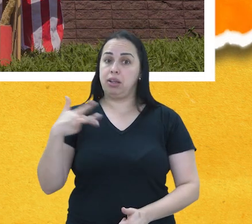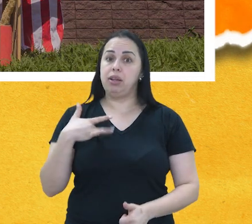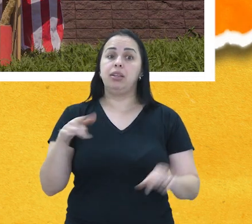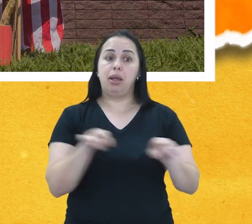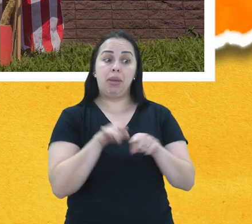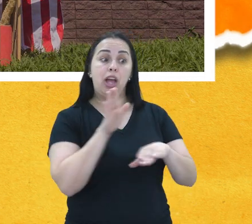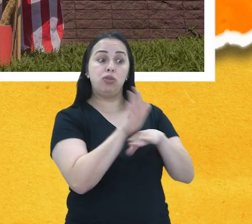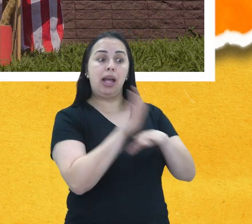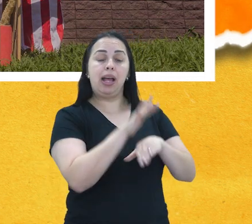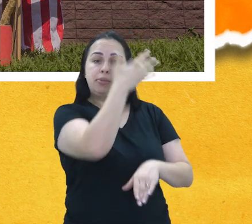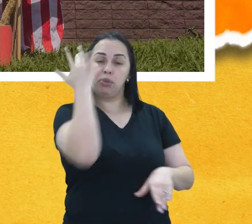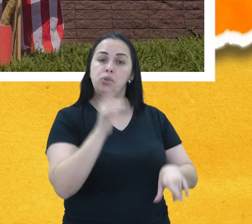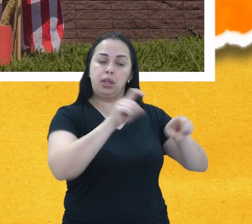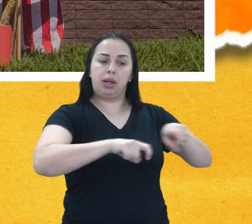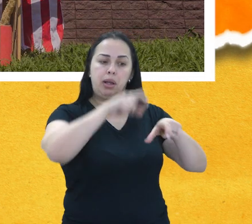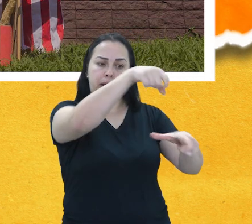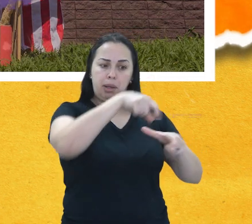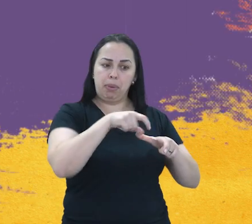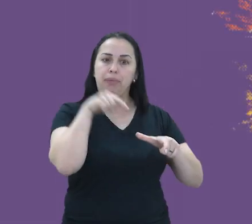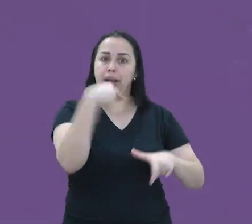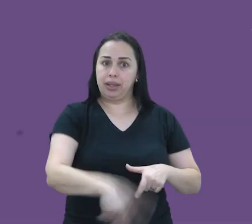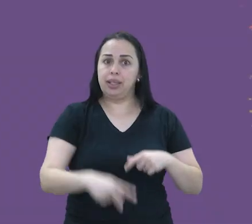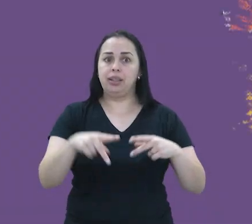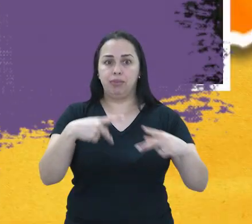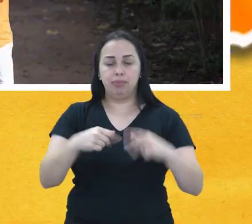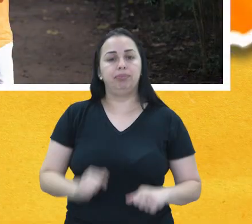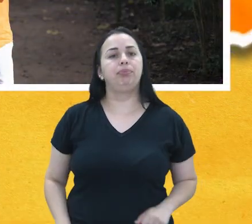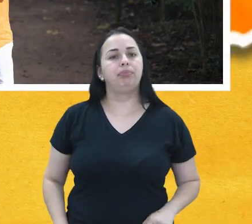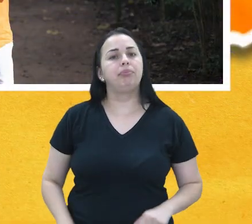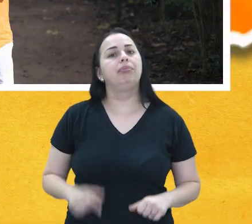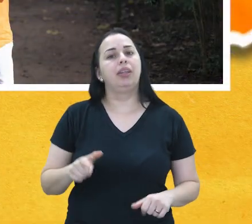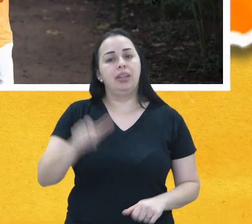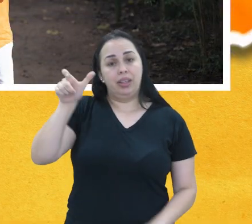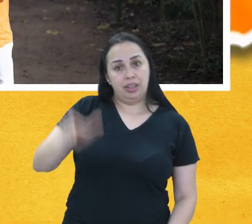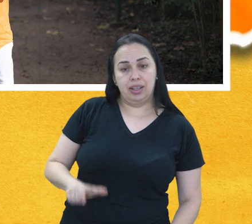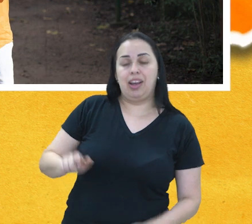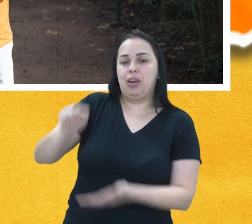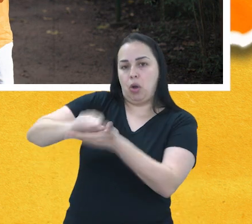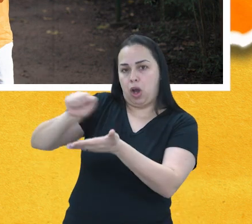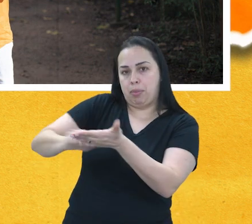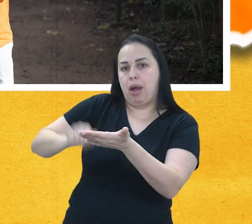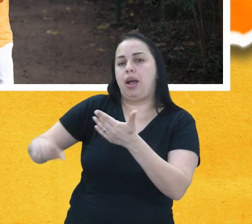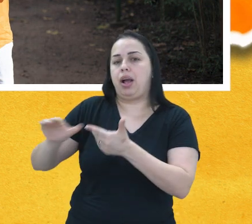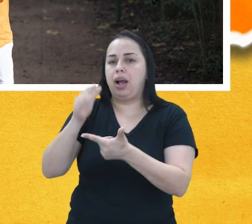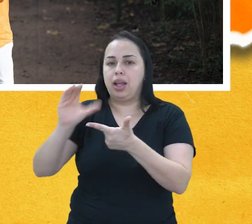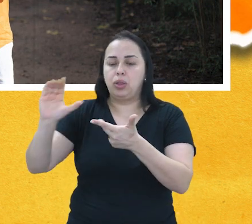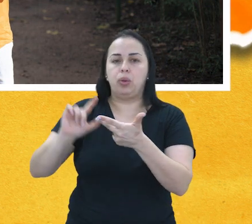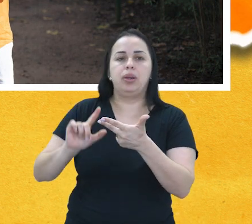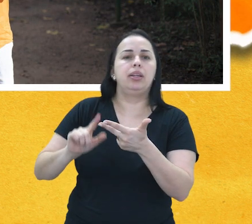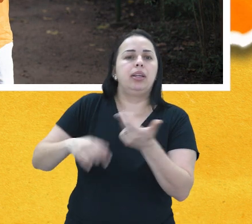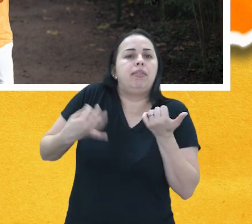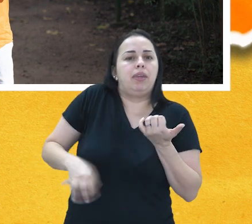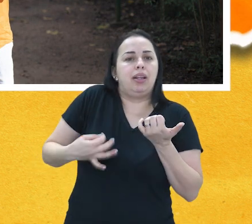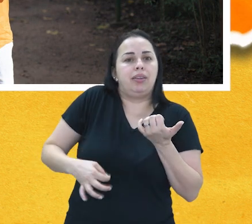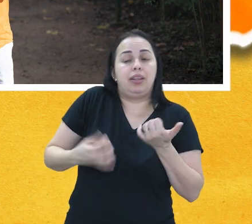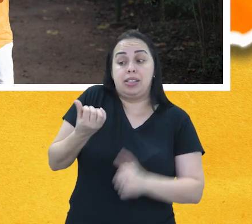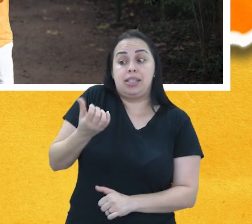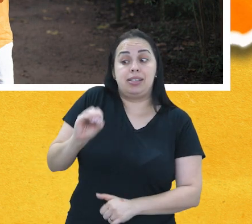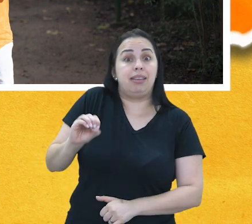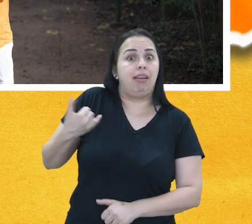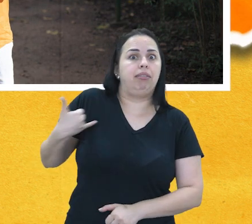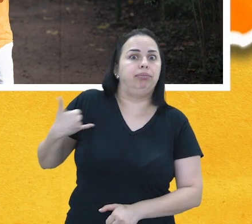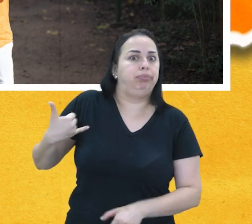de produtores locais. A entrada é gratuita. O compositor, cantor e violonista joseense Joca Freire completa